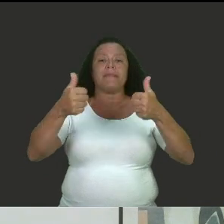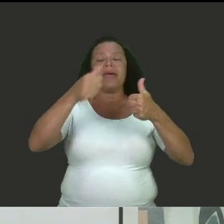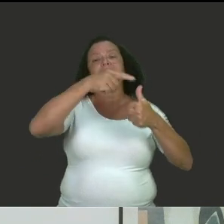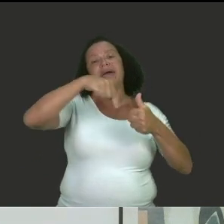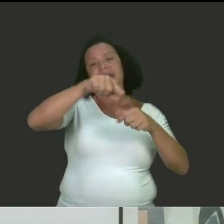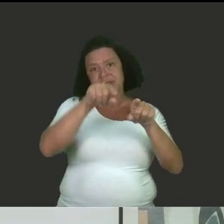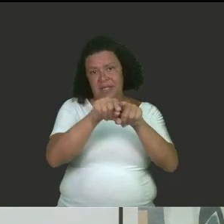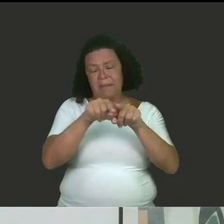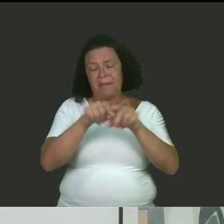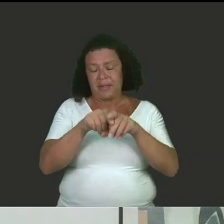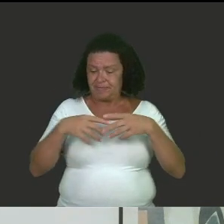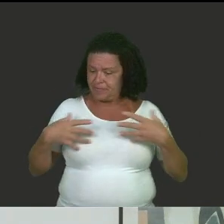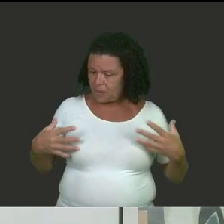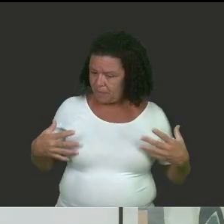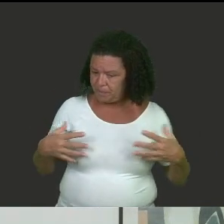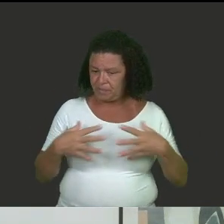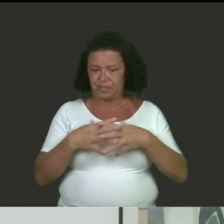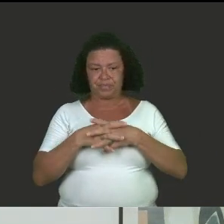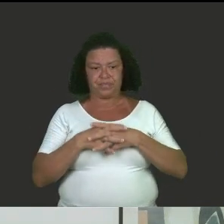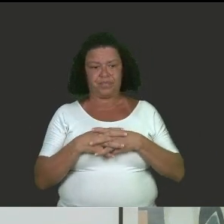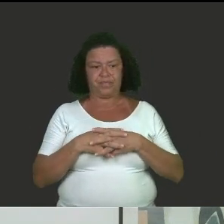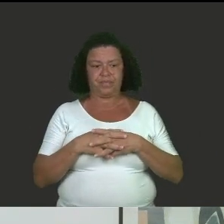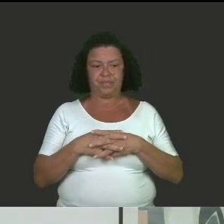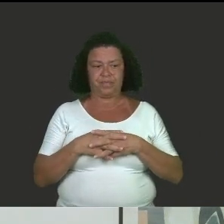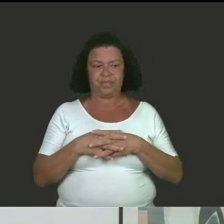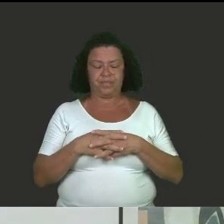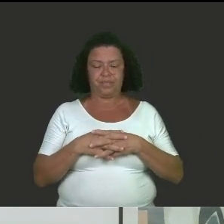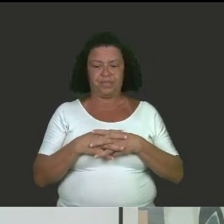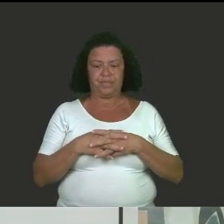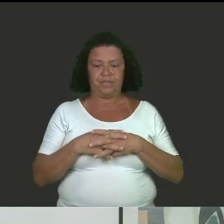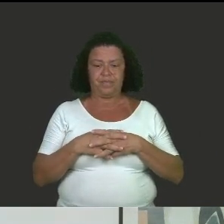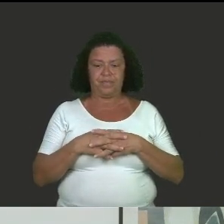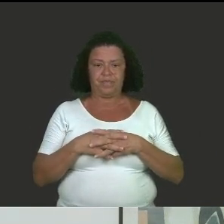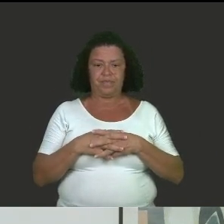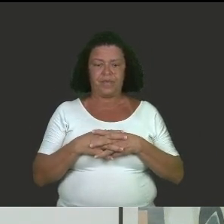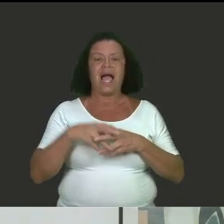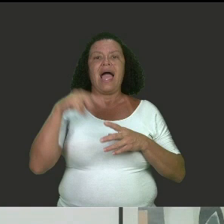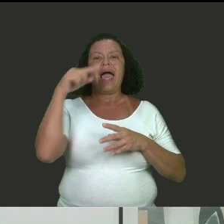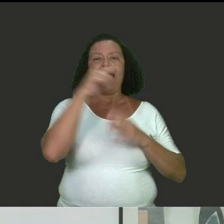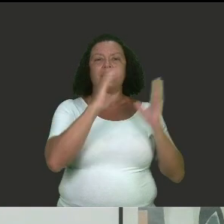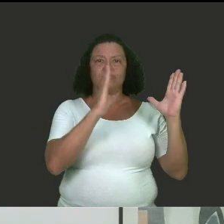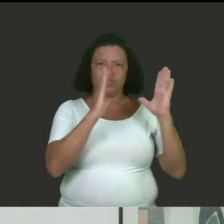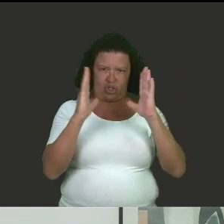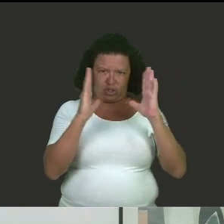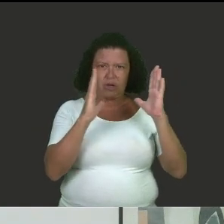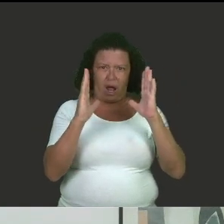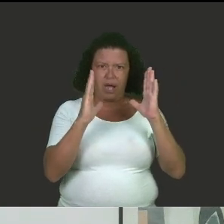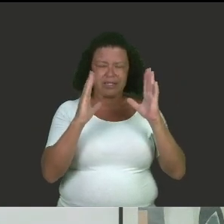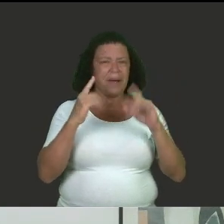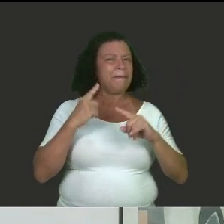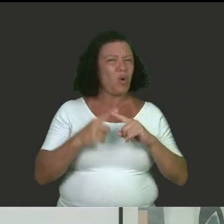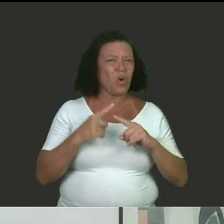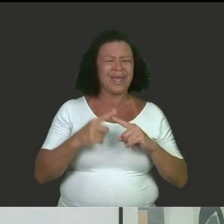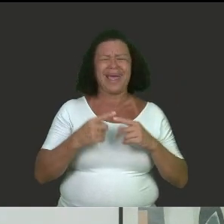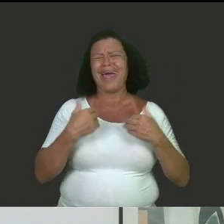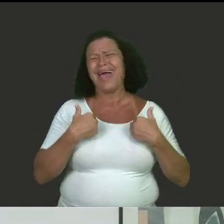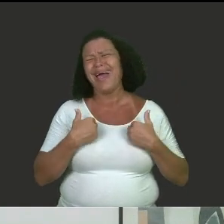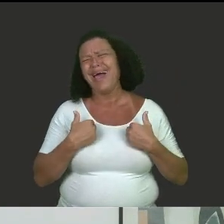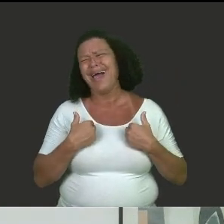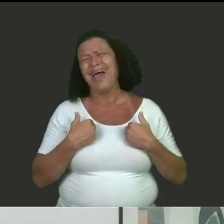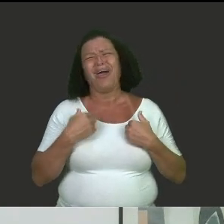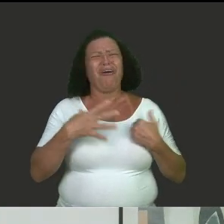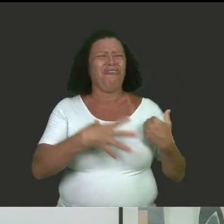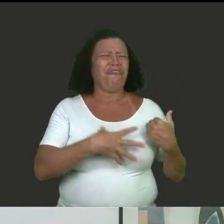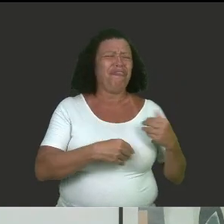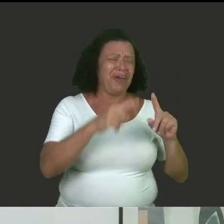Bom, ela saiu daquele estágio de que, por que isso está acontecendo